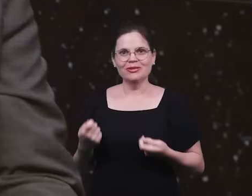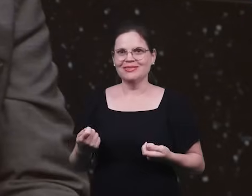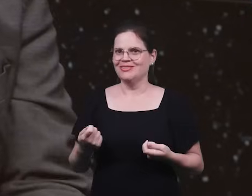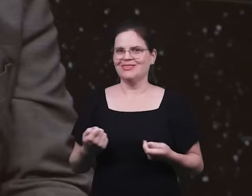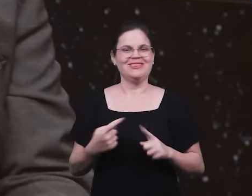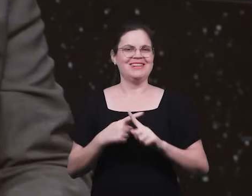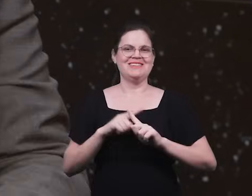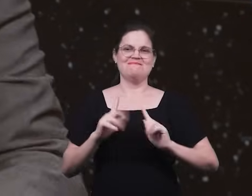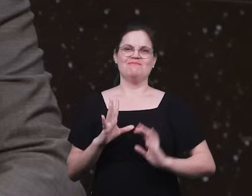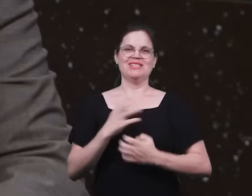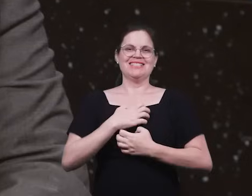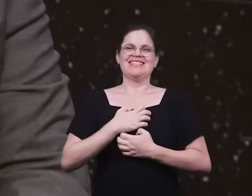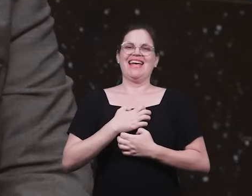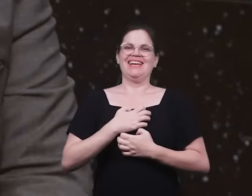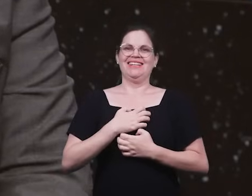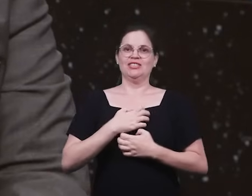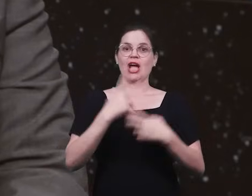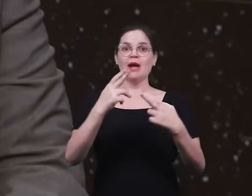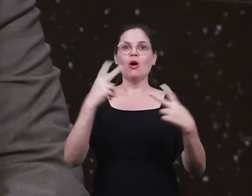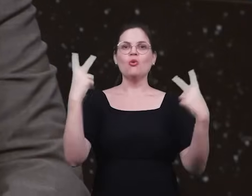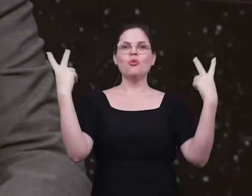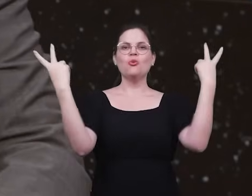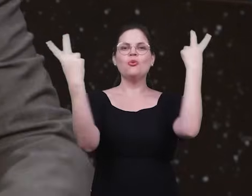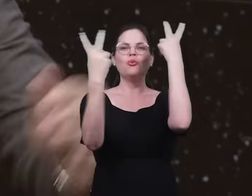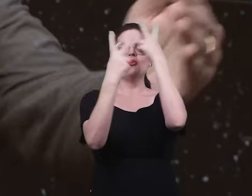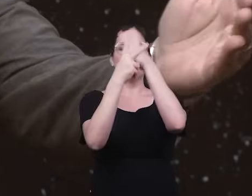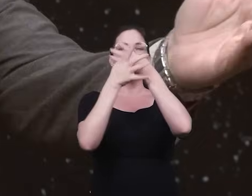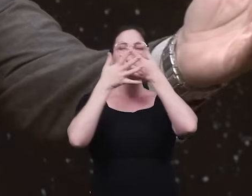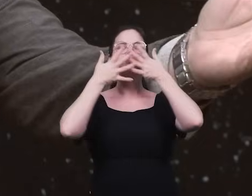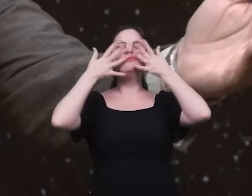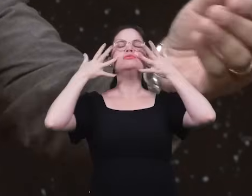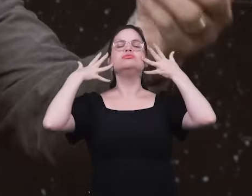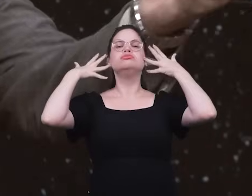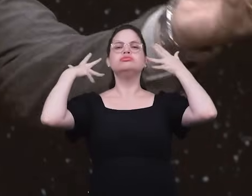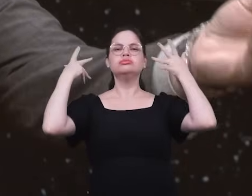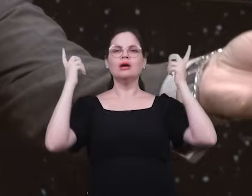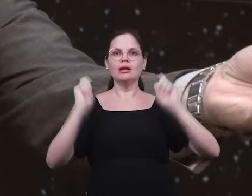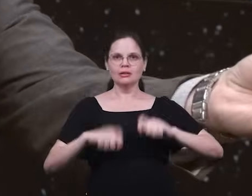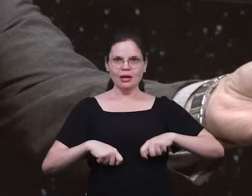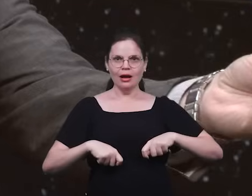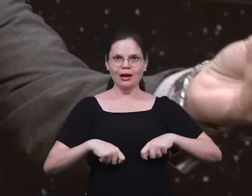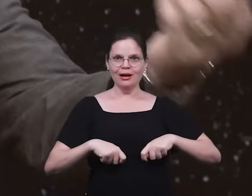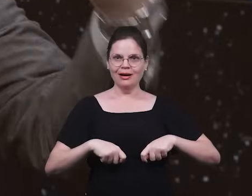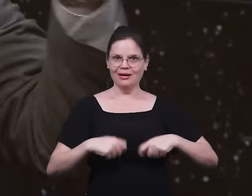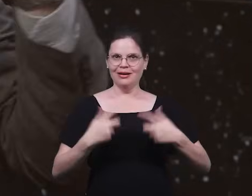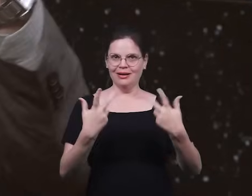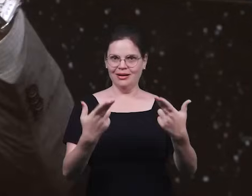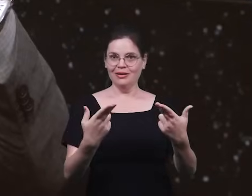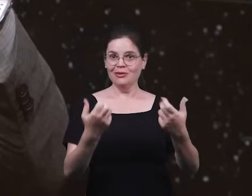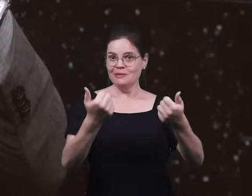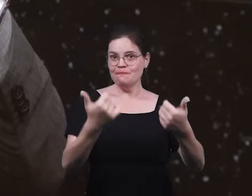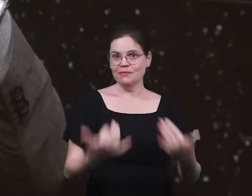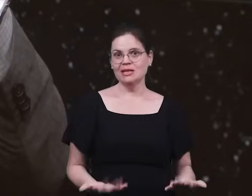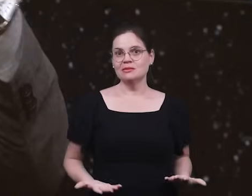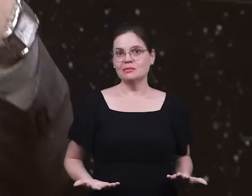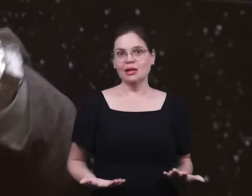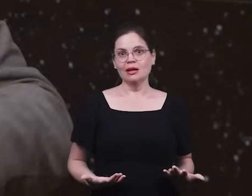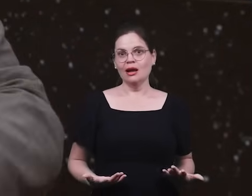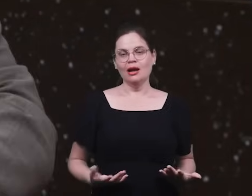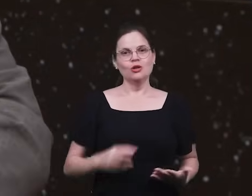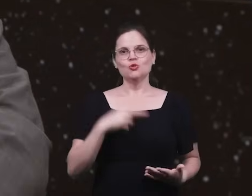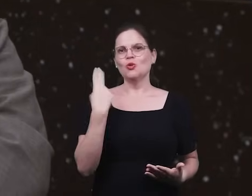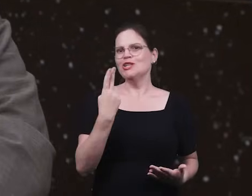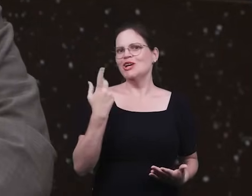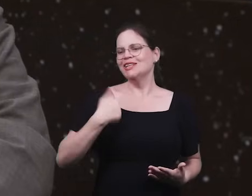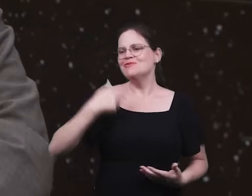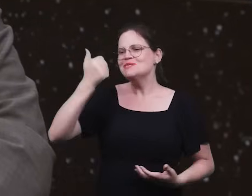sentir você sente o vento né você não consegue né eu vou explicar para você aqui né porque a experiência tem que ser você tem